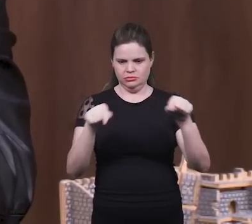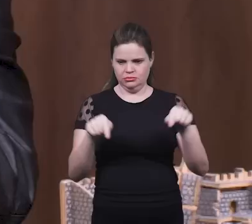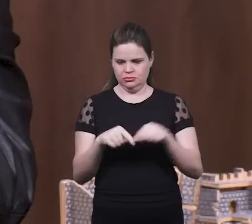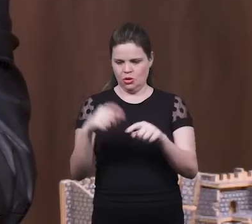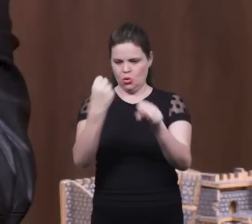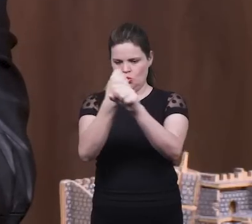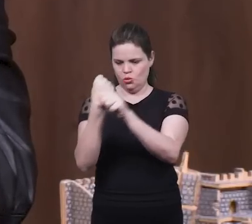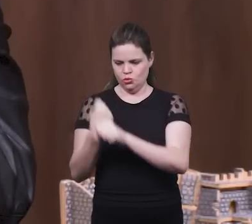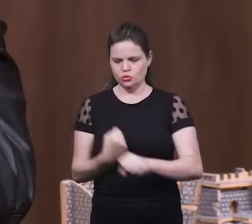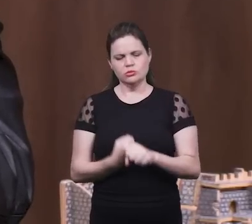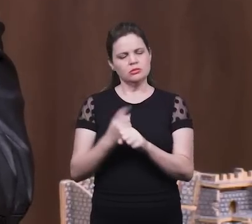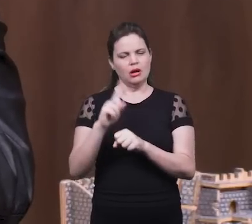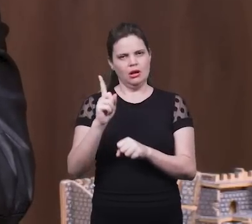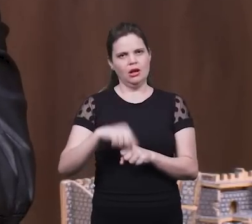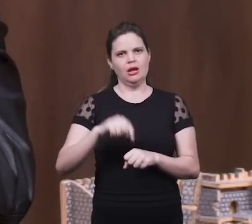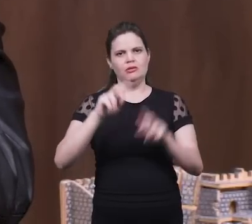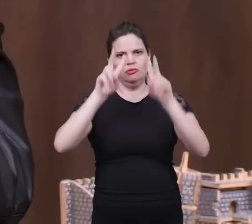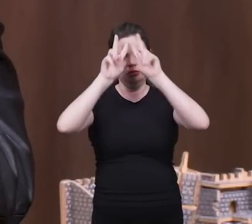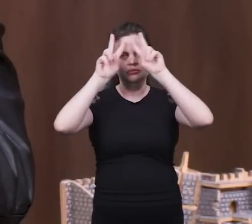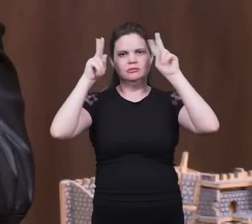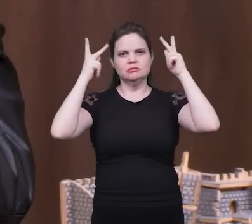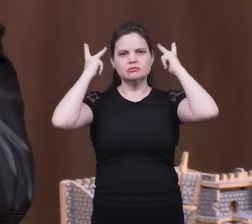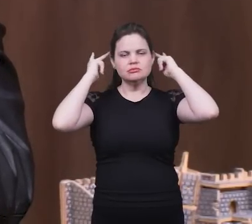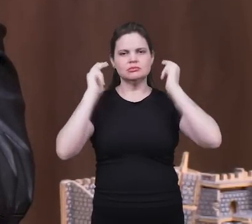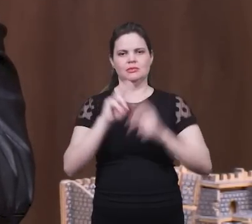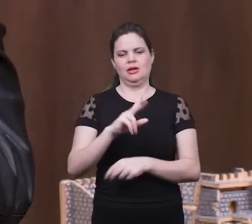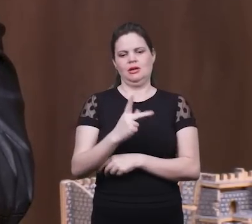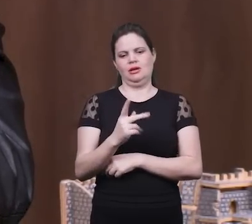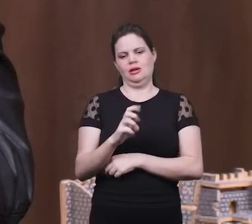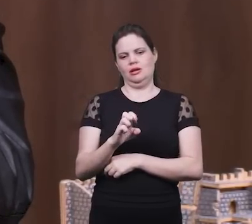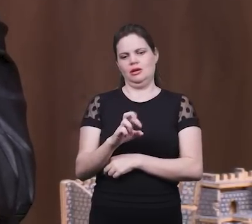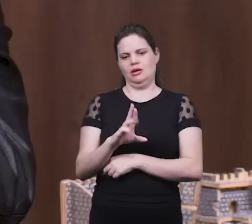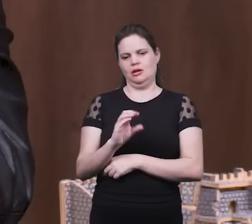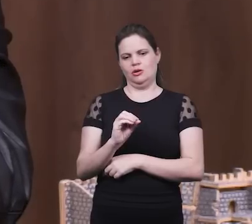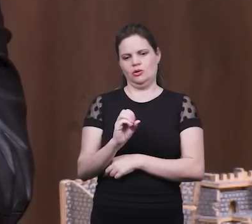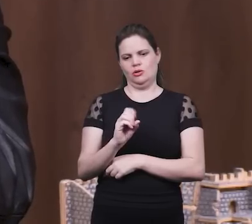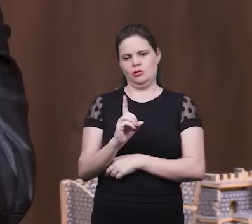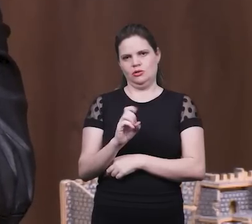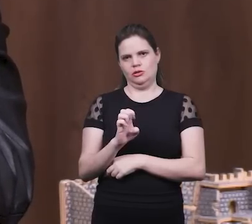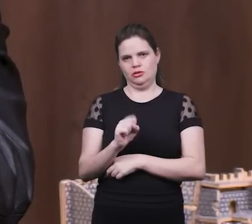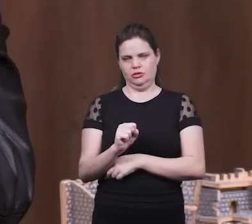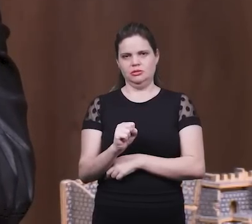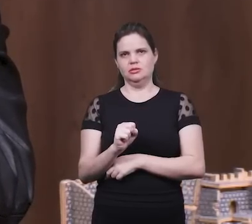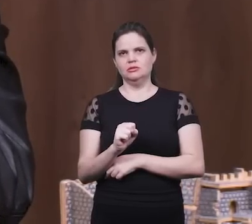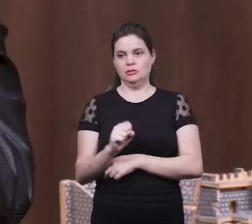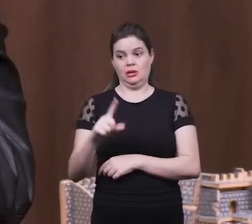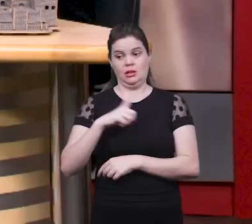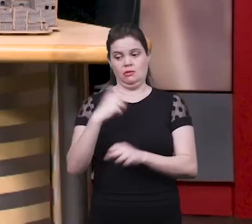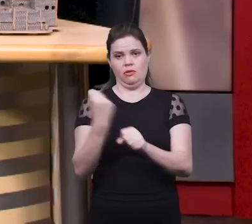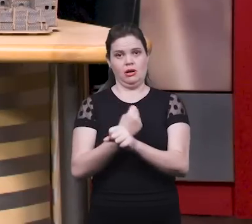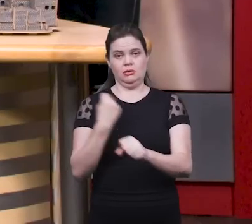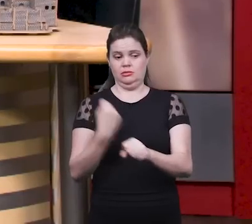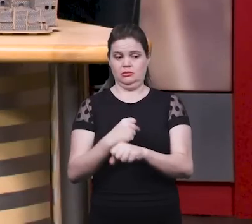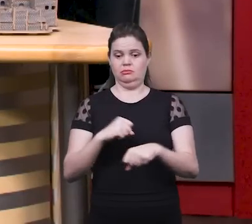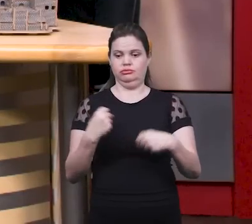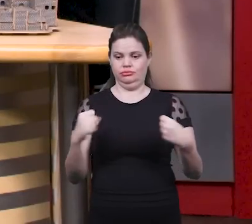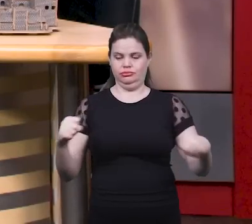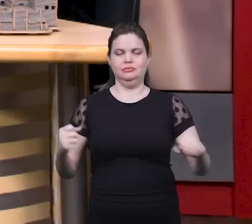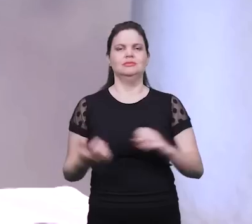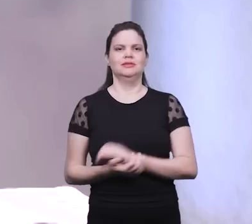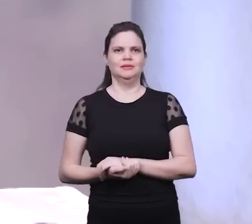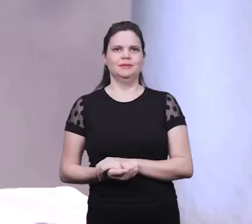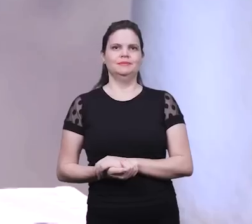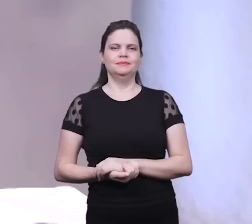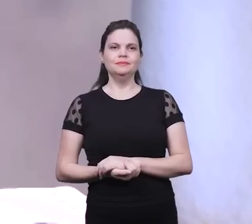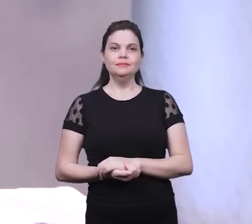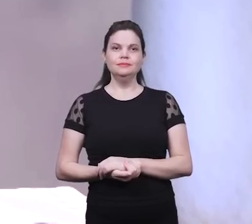indica, historicamente, que foi Herodes o Grande que fez essa construção grande, né? Uma grande construção. Então, veja, hoje, como já